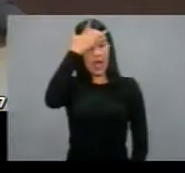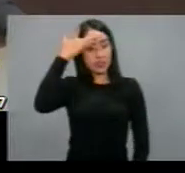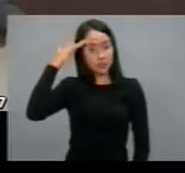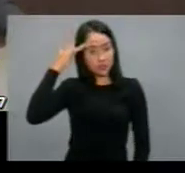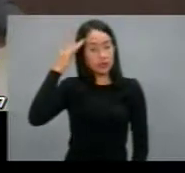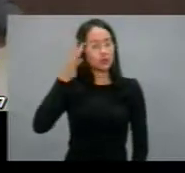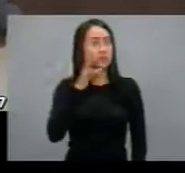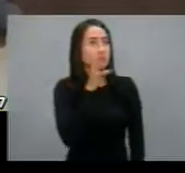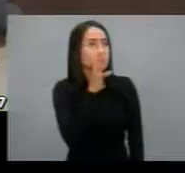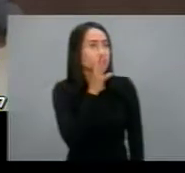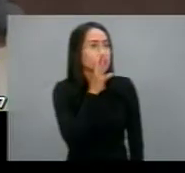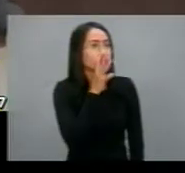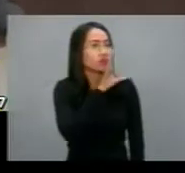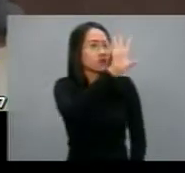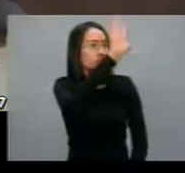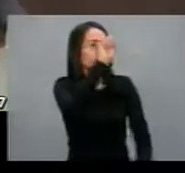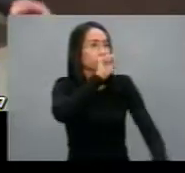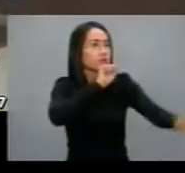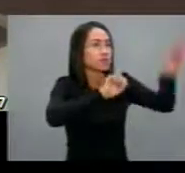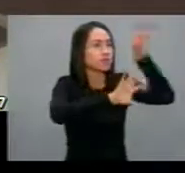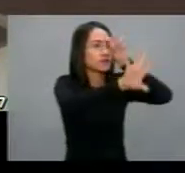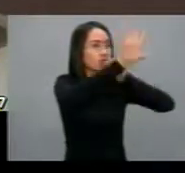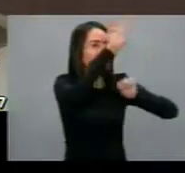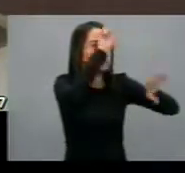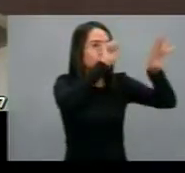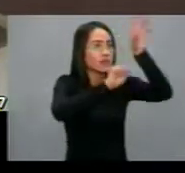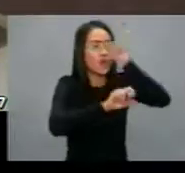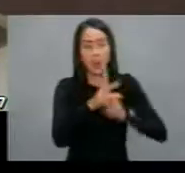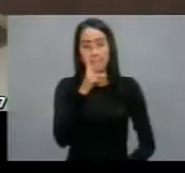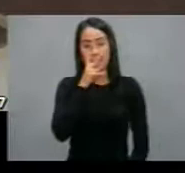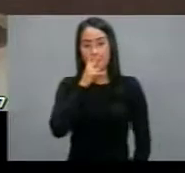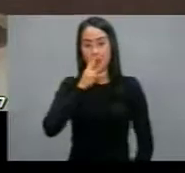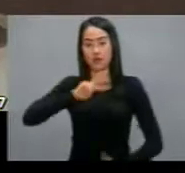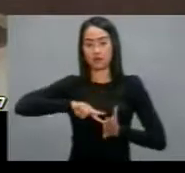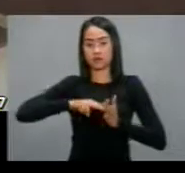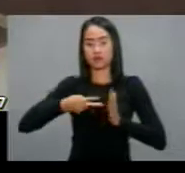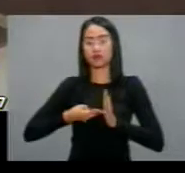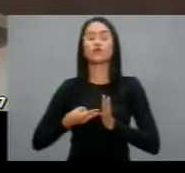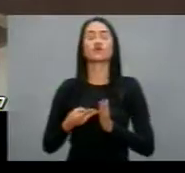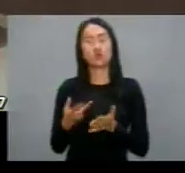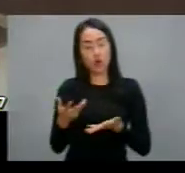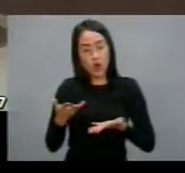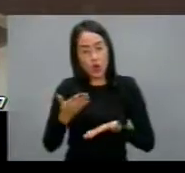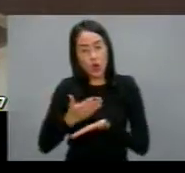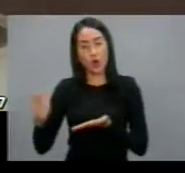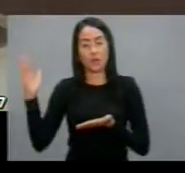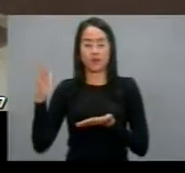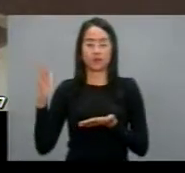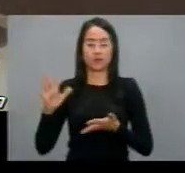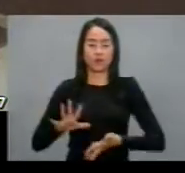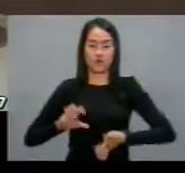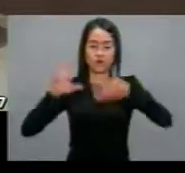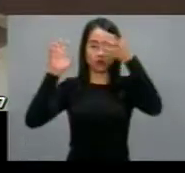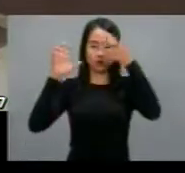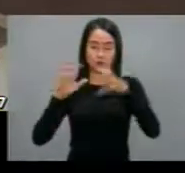se materializa no mais distante rincão da sociedade, do